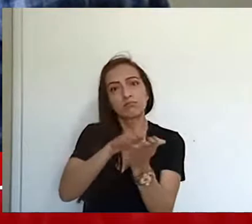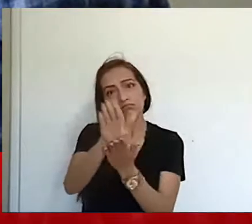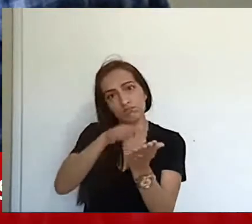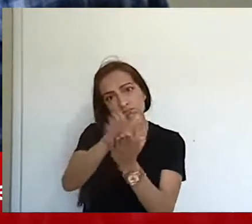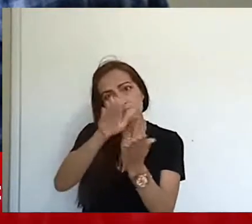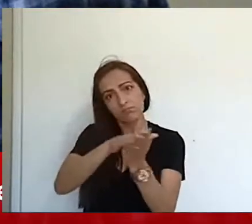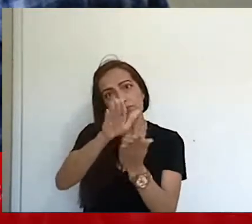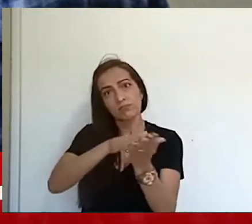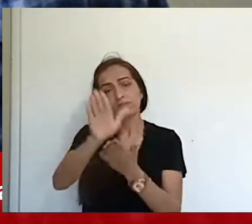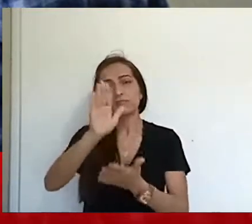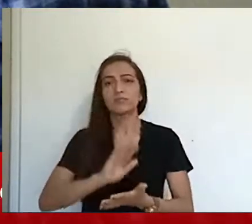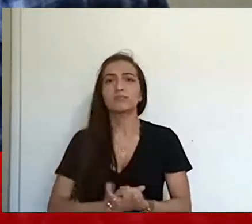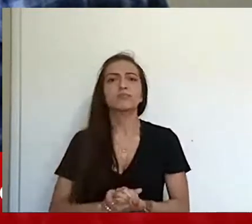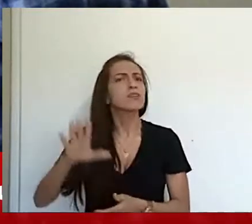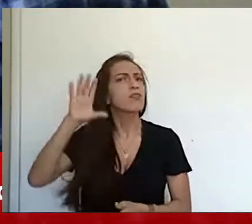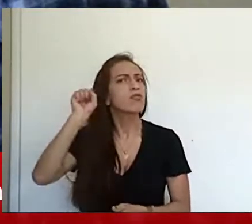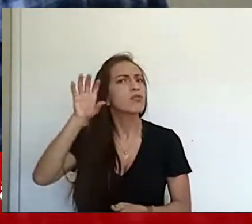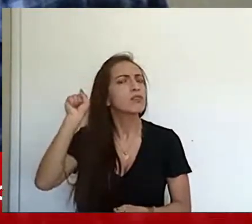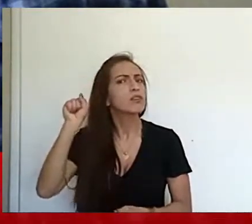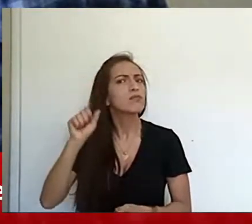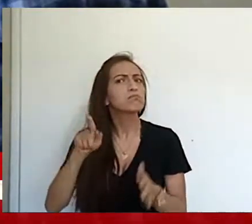Está me ouvindo?